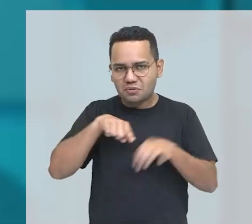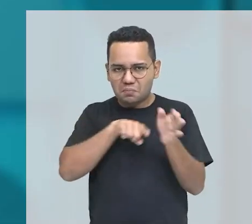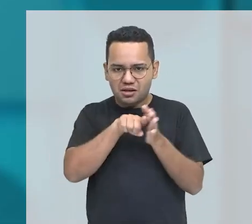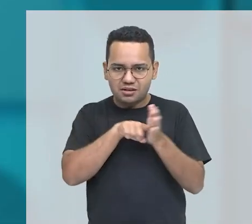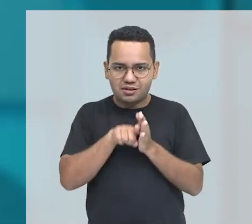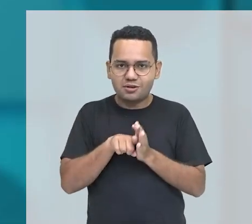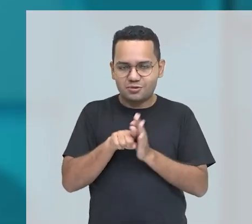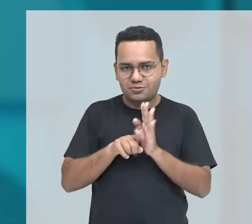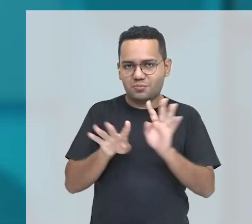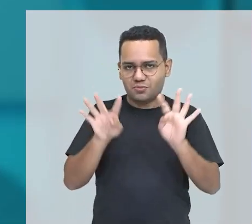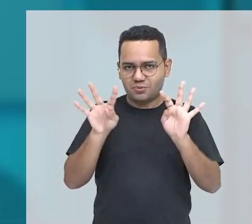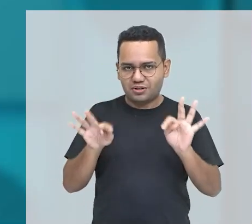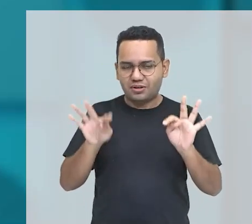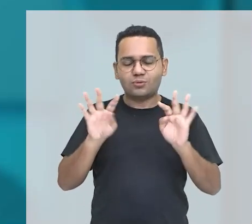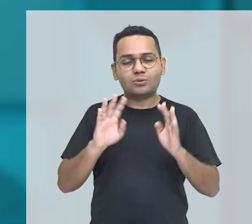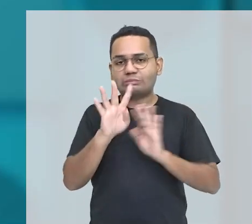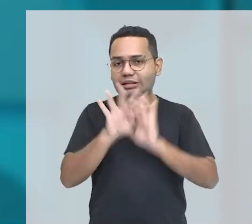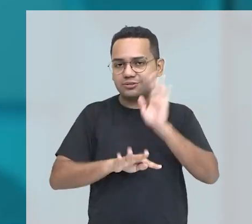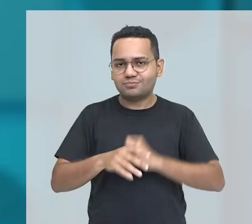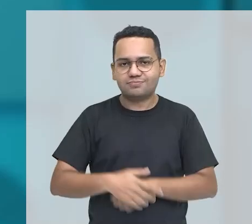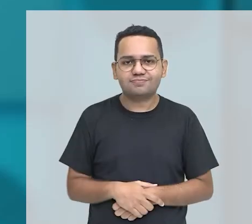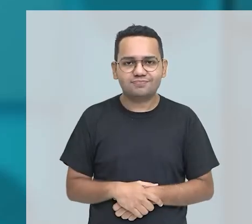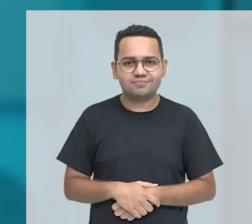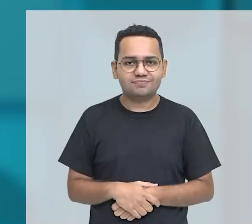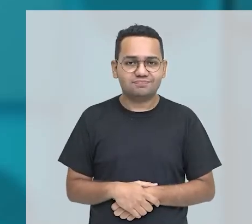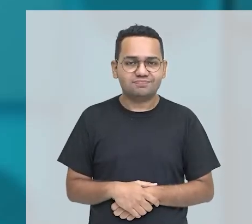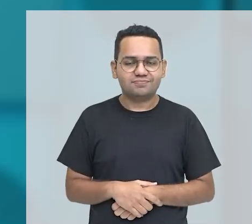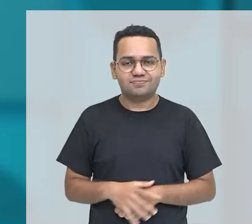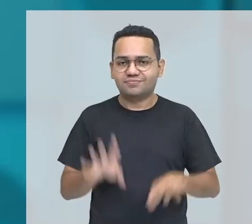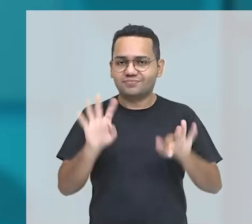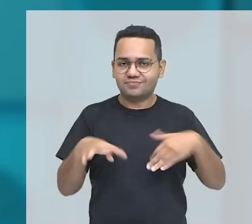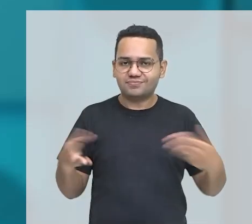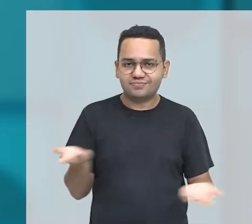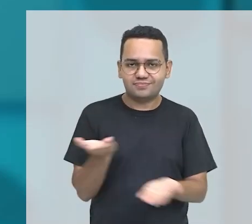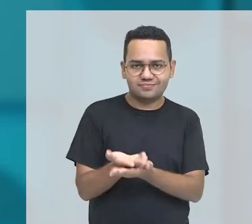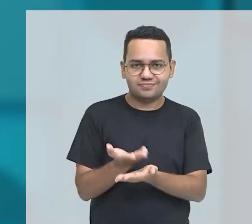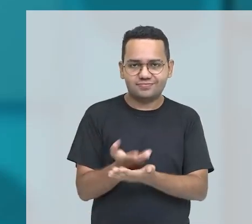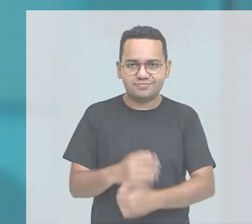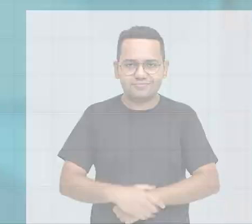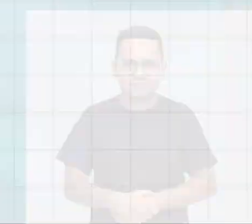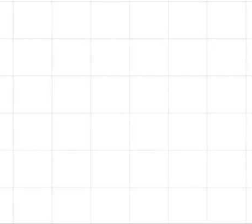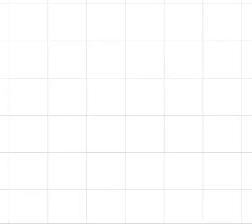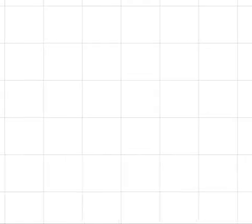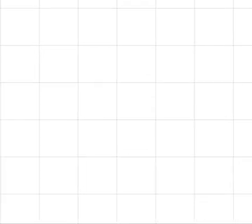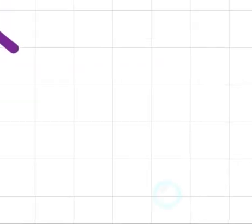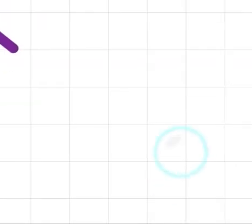aí, Beowulf. Então finalizamos aqui a nossa English Class.